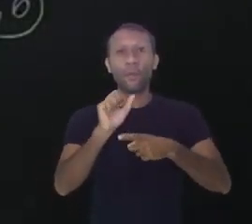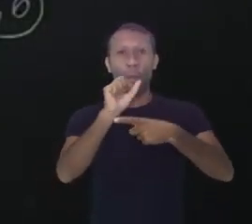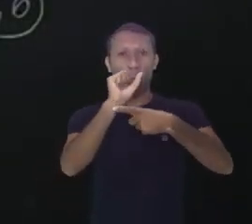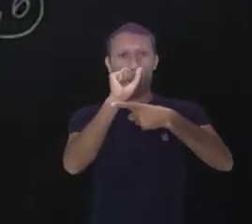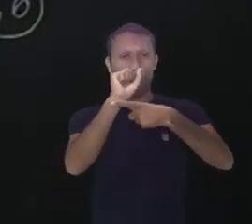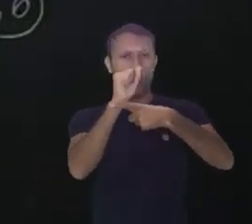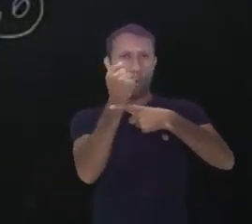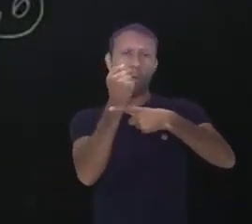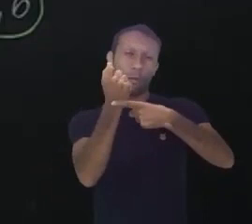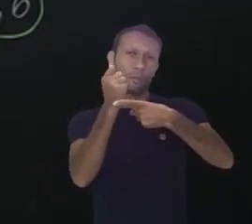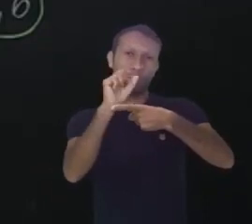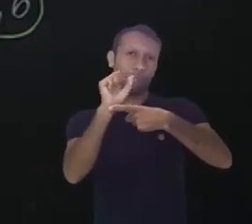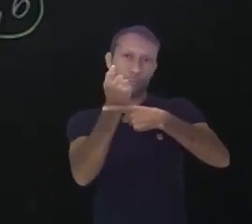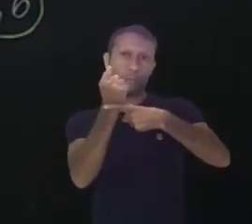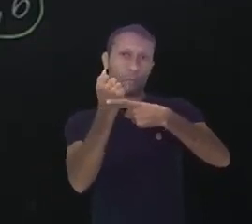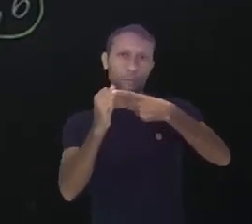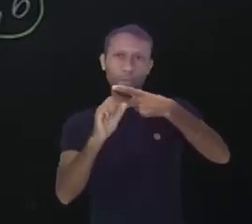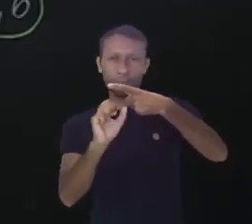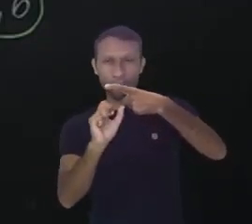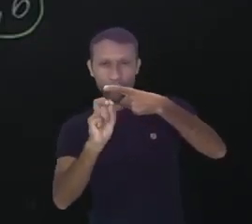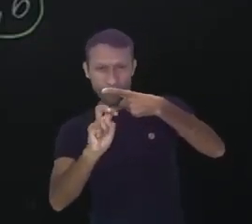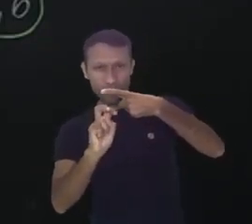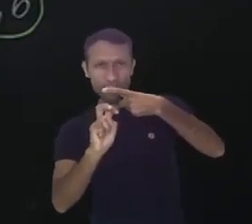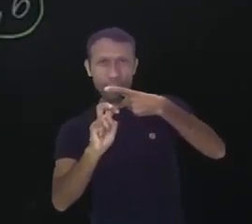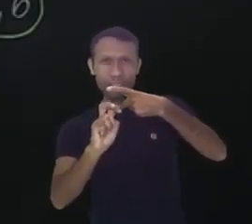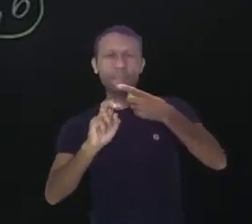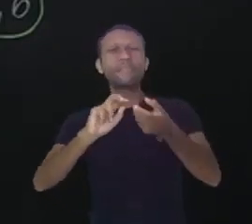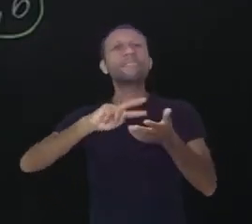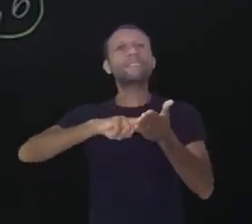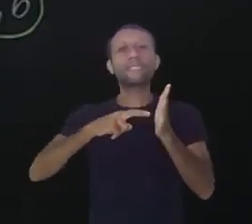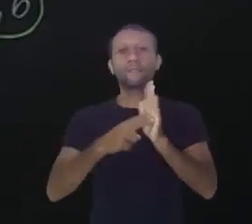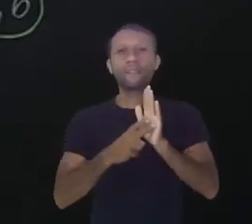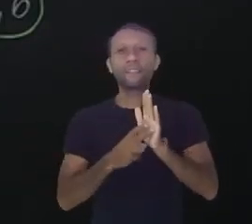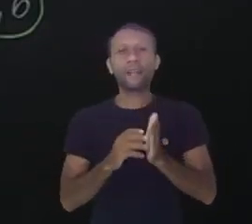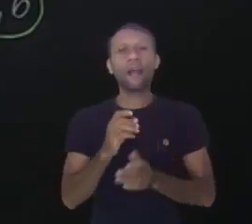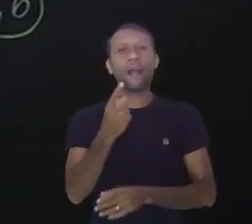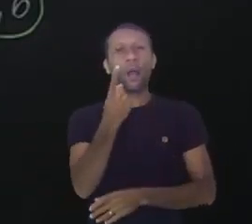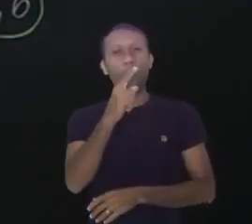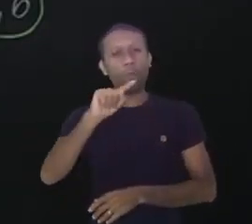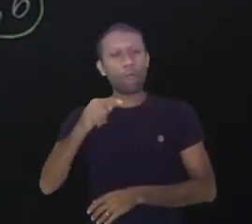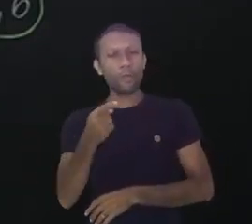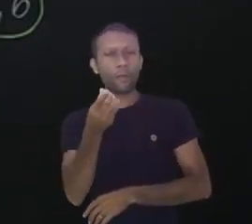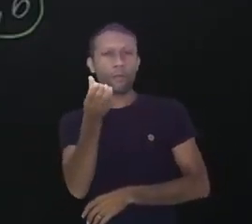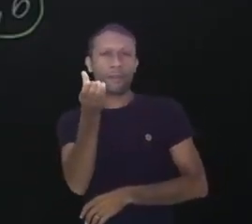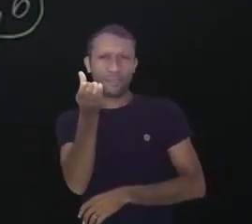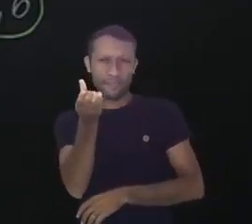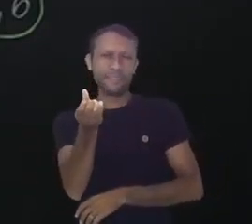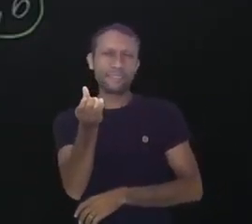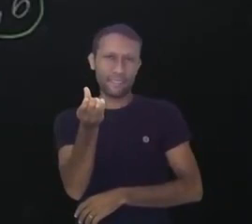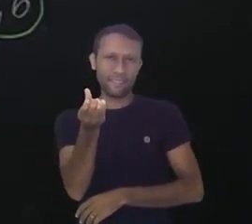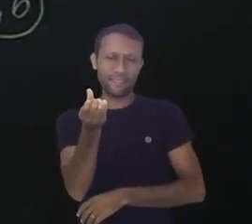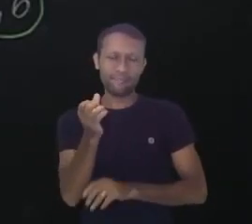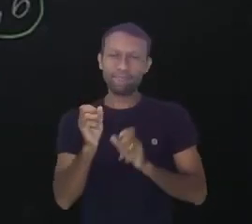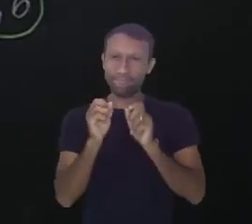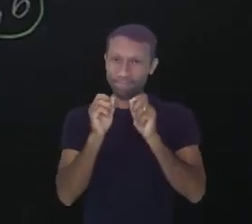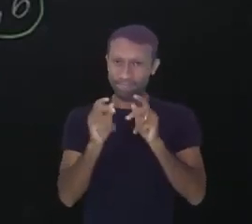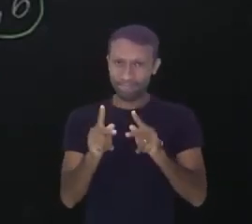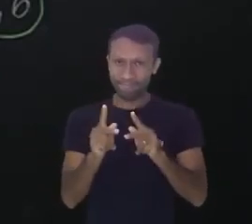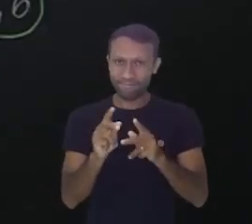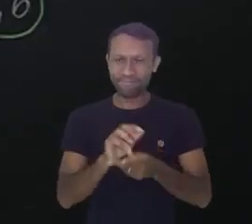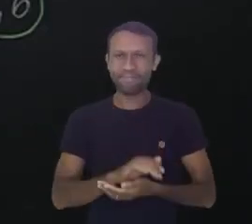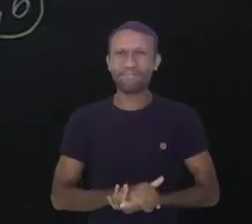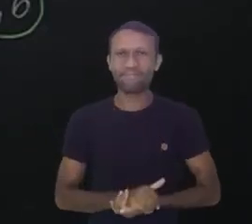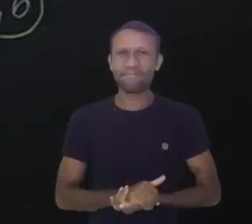8 quintos, ou 8 sobre 5, equivale a 1,6 em sua forma decimal.